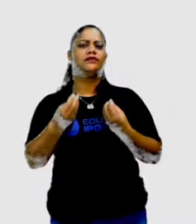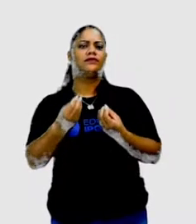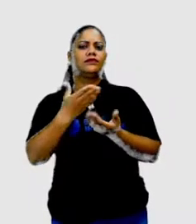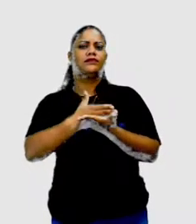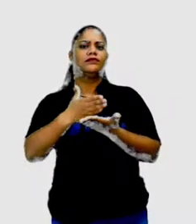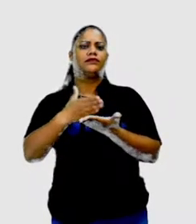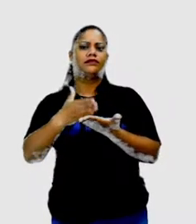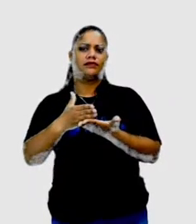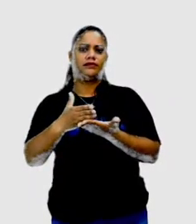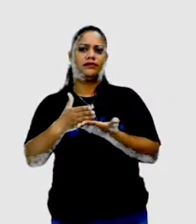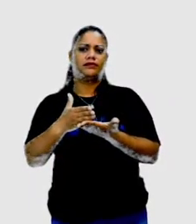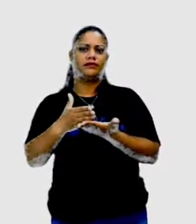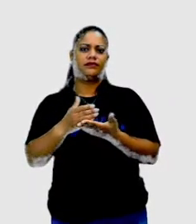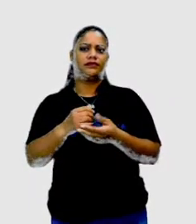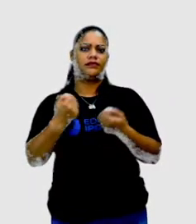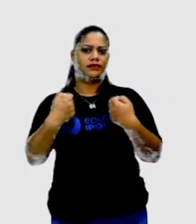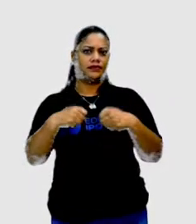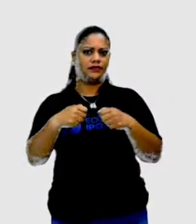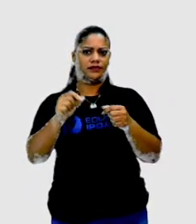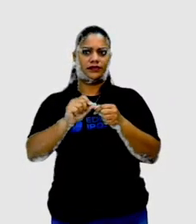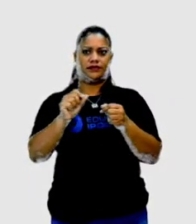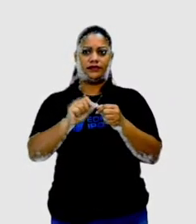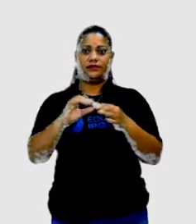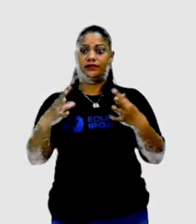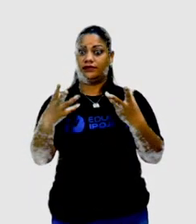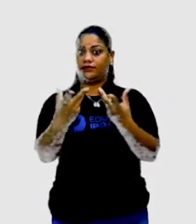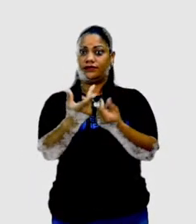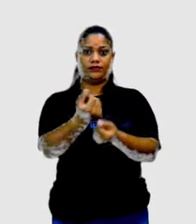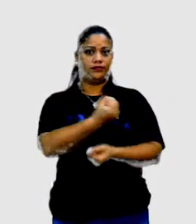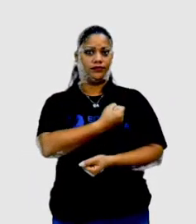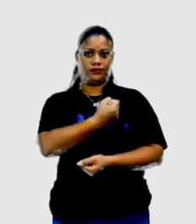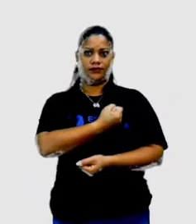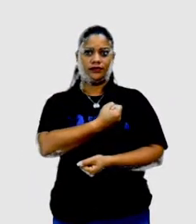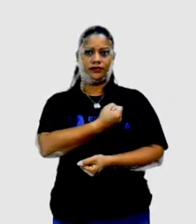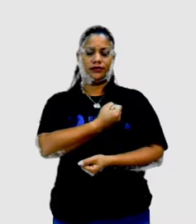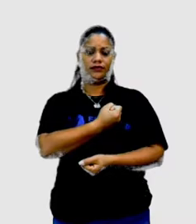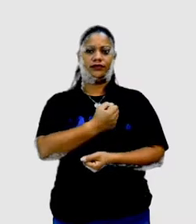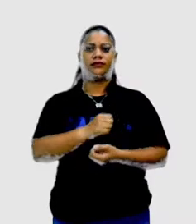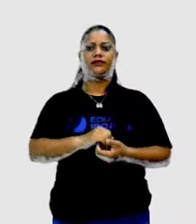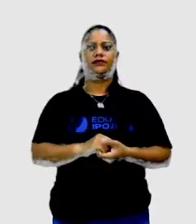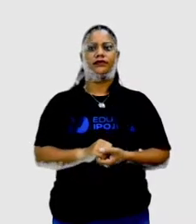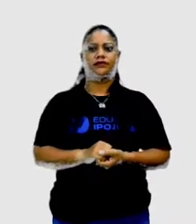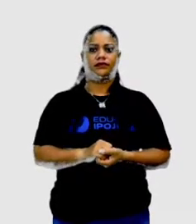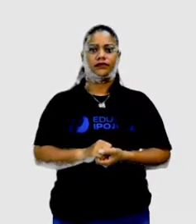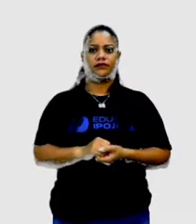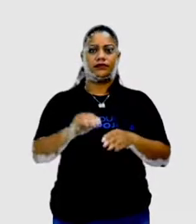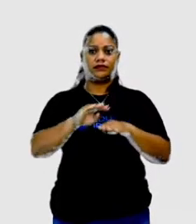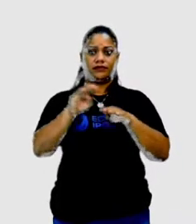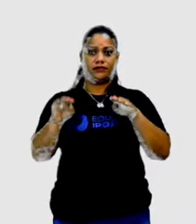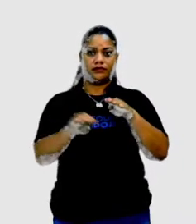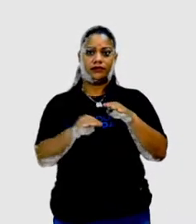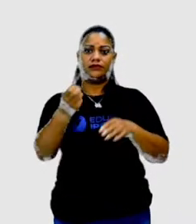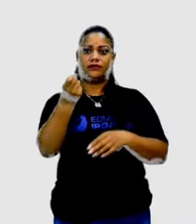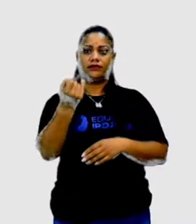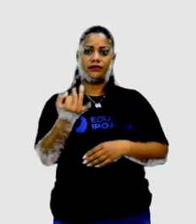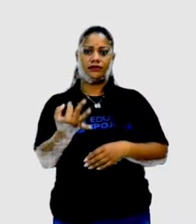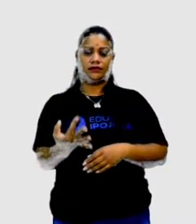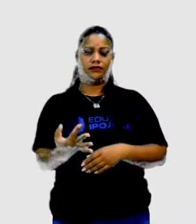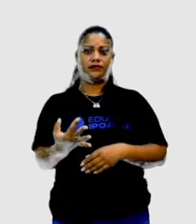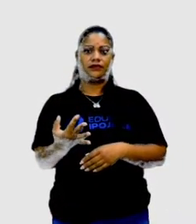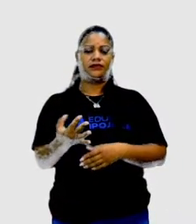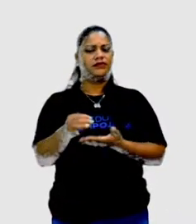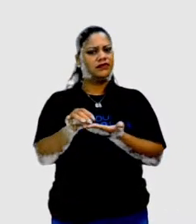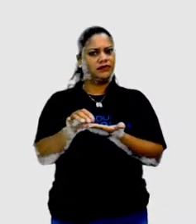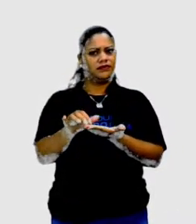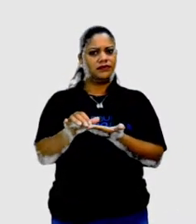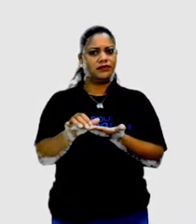possíveis? Seria preciso a gente testar todos os valores que são inferiores à quantidade de bolas? Ou a gente já